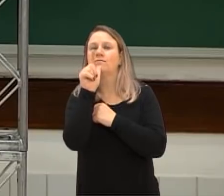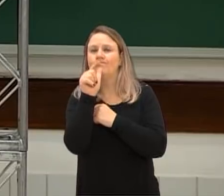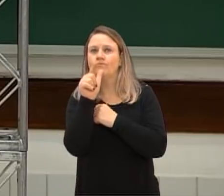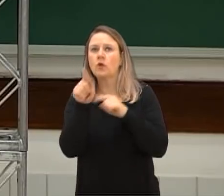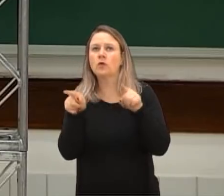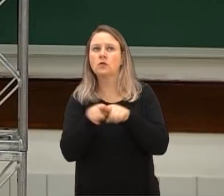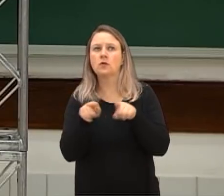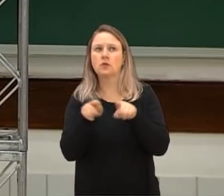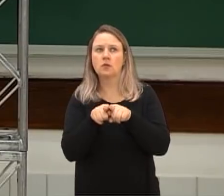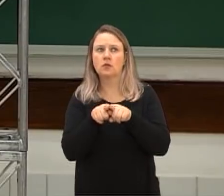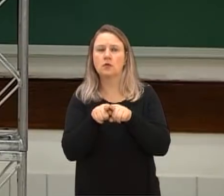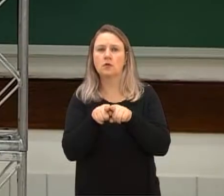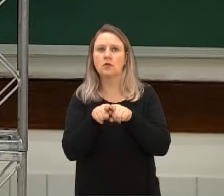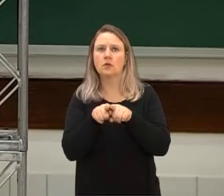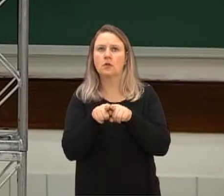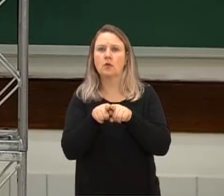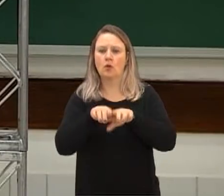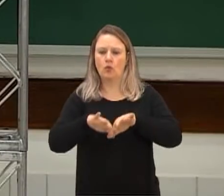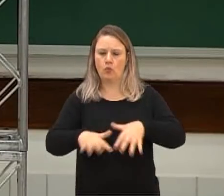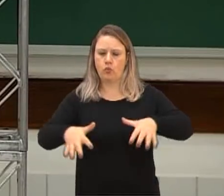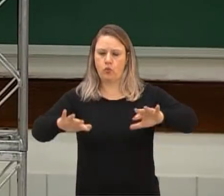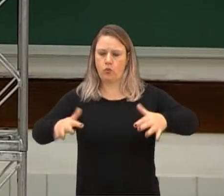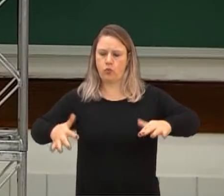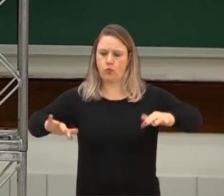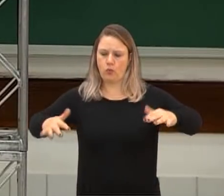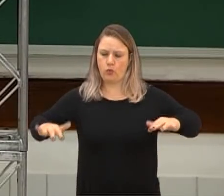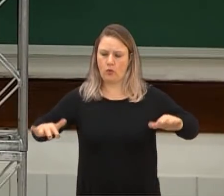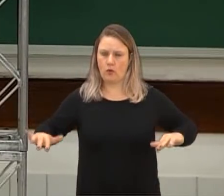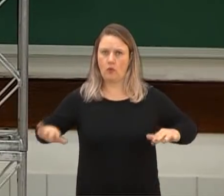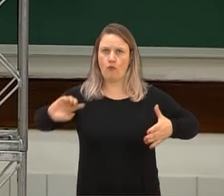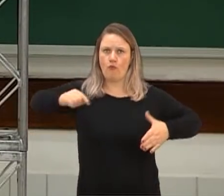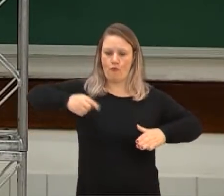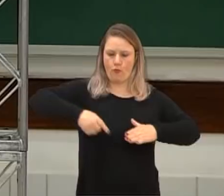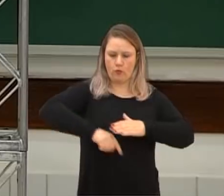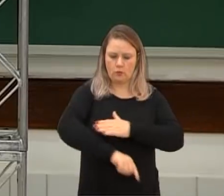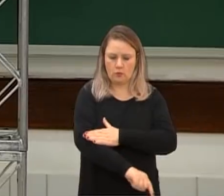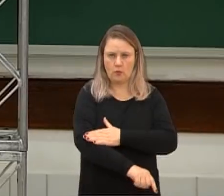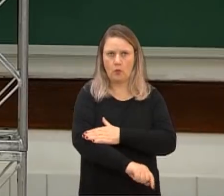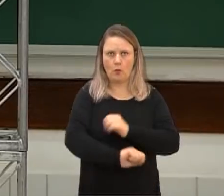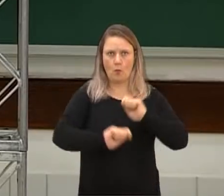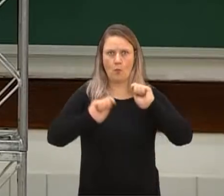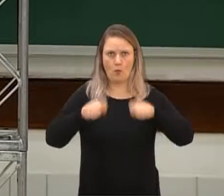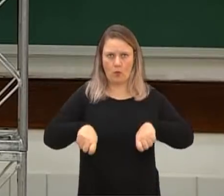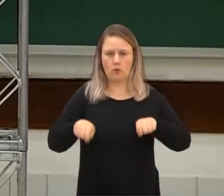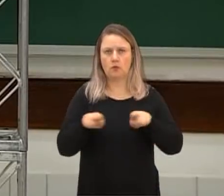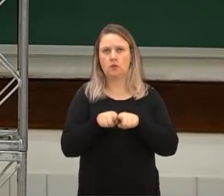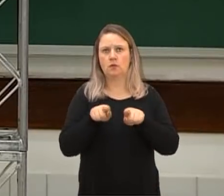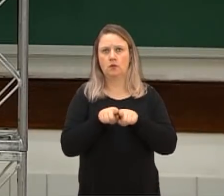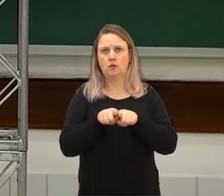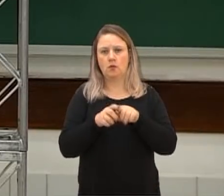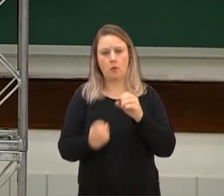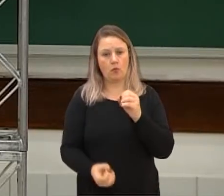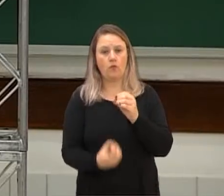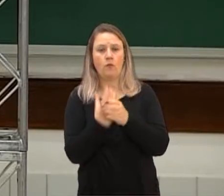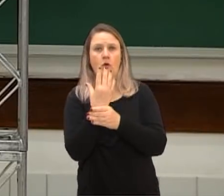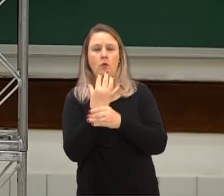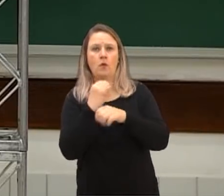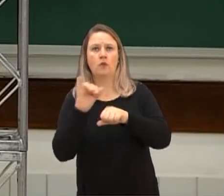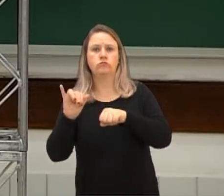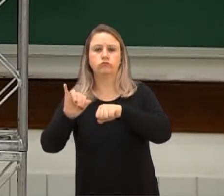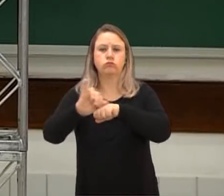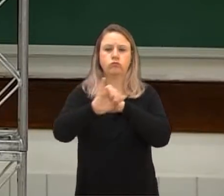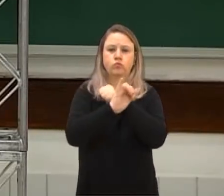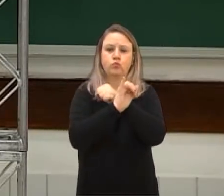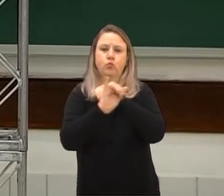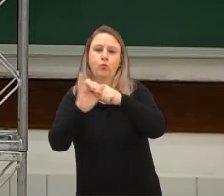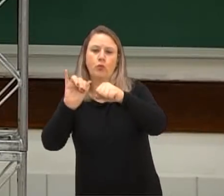aumentando a crosta oceânica, vai aumentando o fundo do mar. E também pode fazer formação de ilhas vulcânicas quando isso